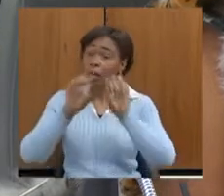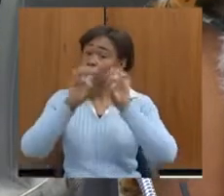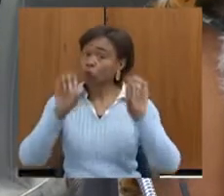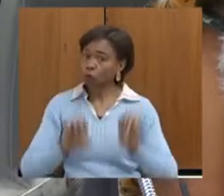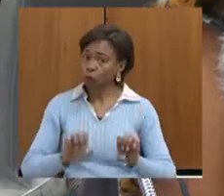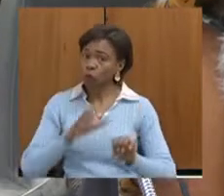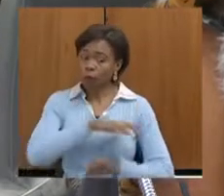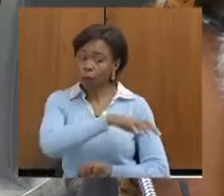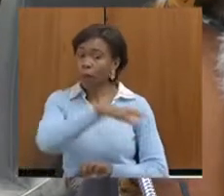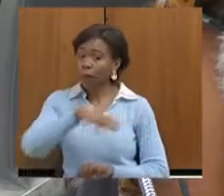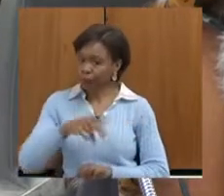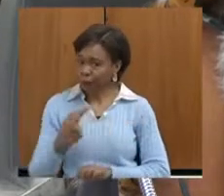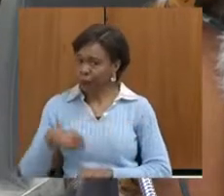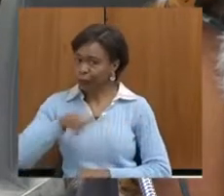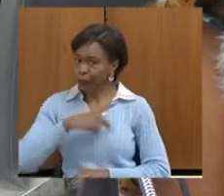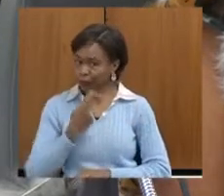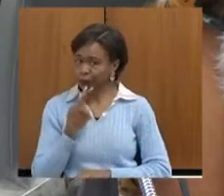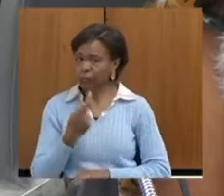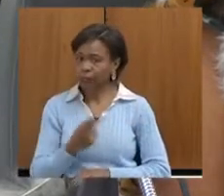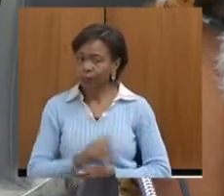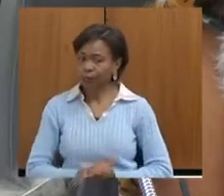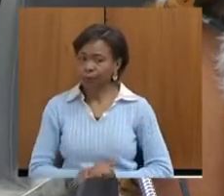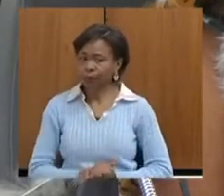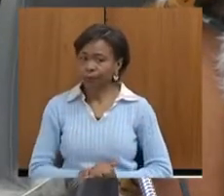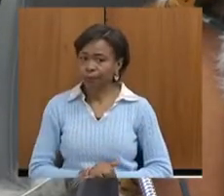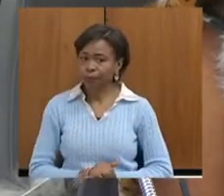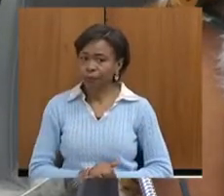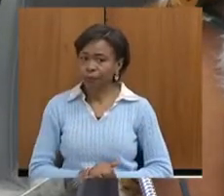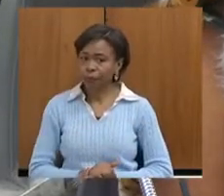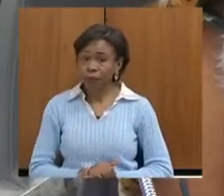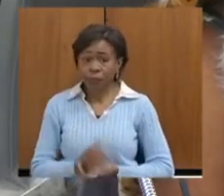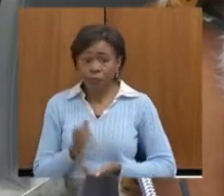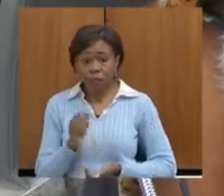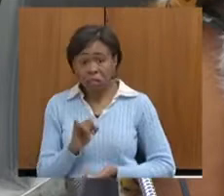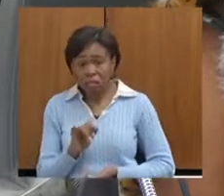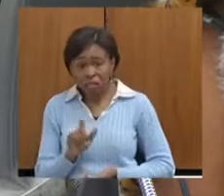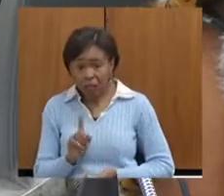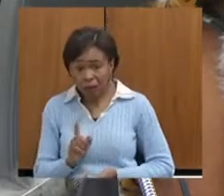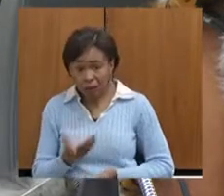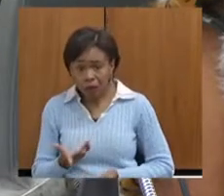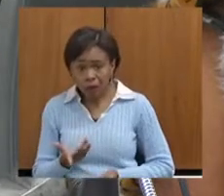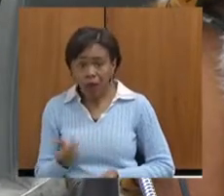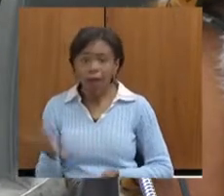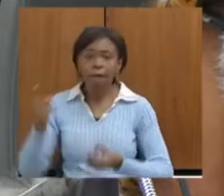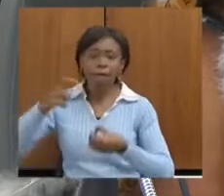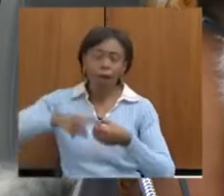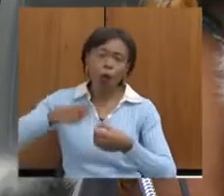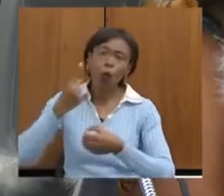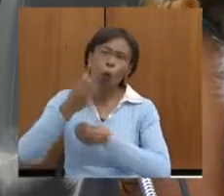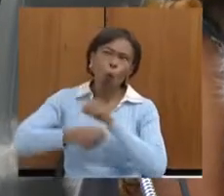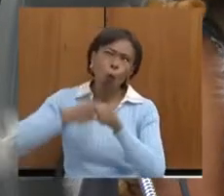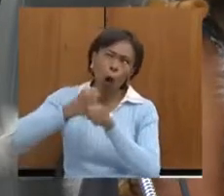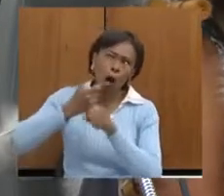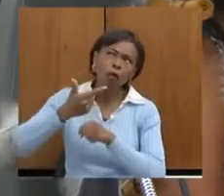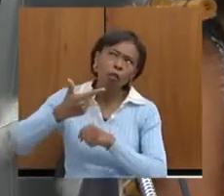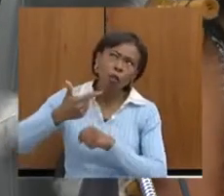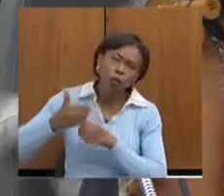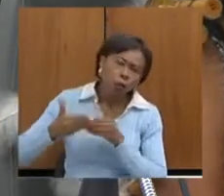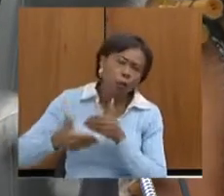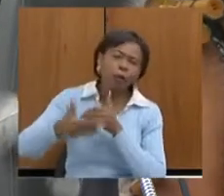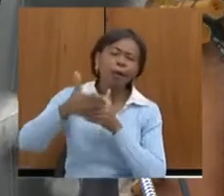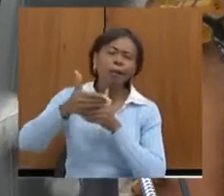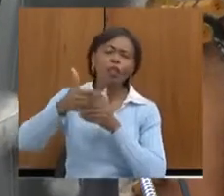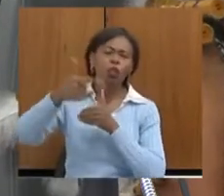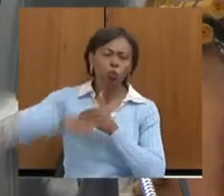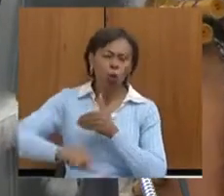e isso é muito importante sinal pessoal nós vamos voltar daqui a um ano e seis meses vão estar aqui fazendo mesmo